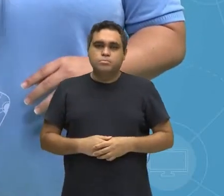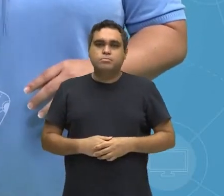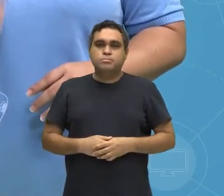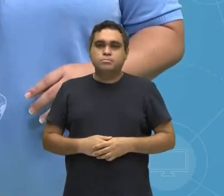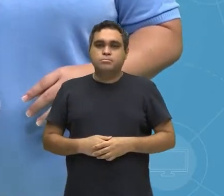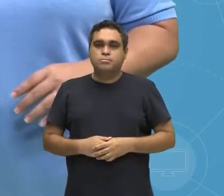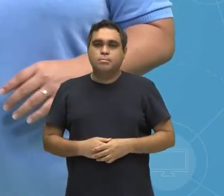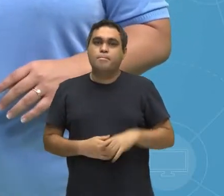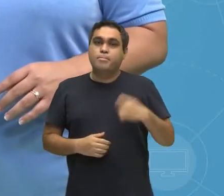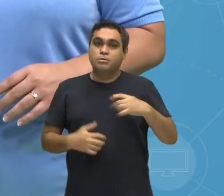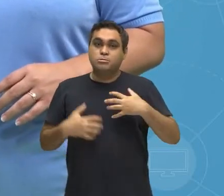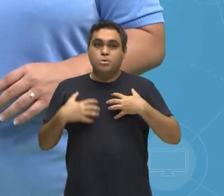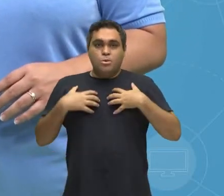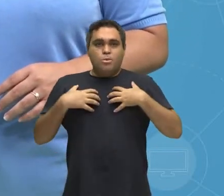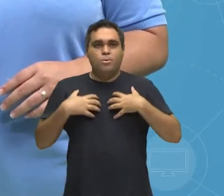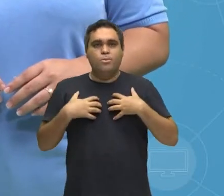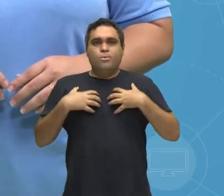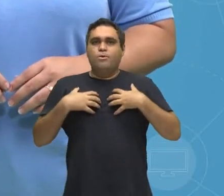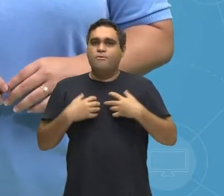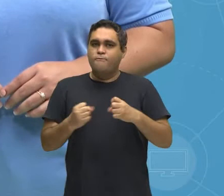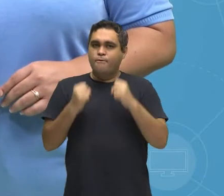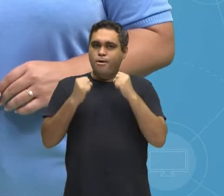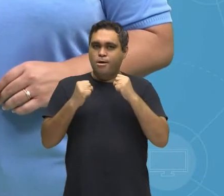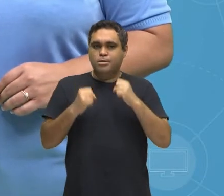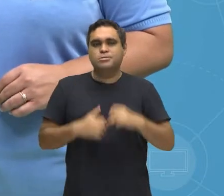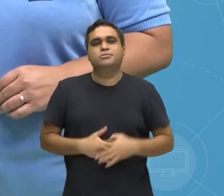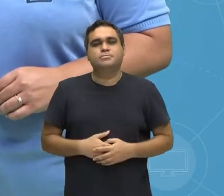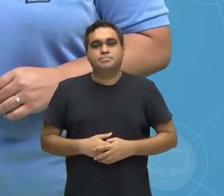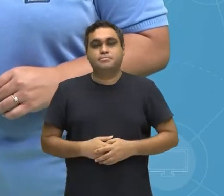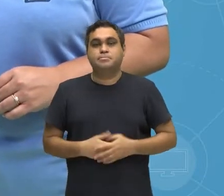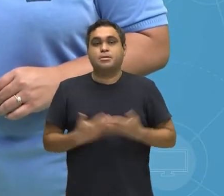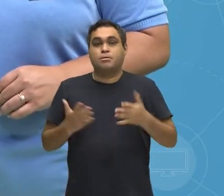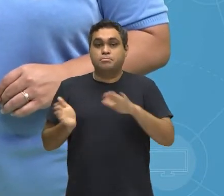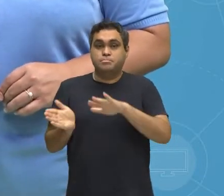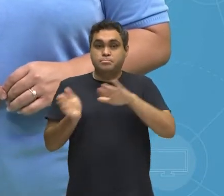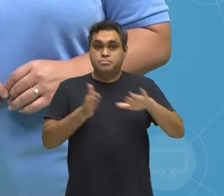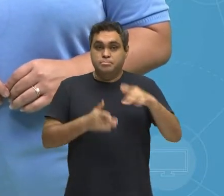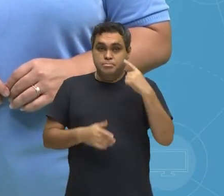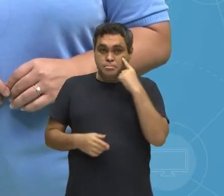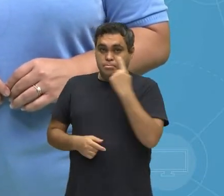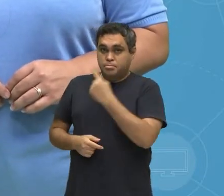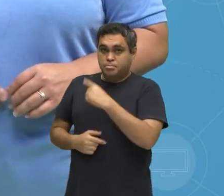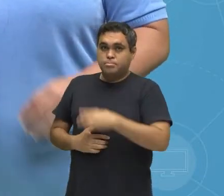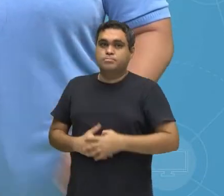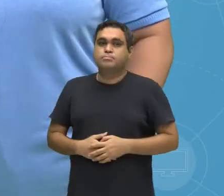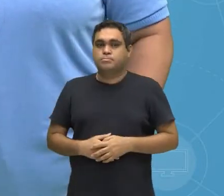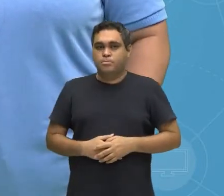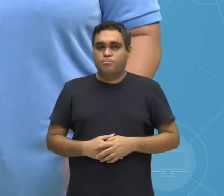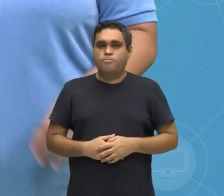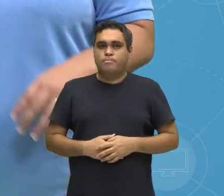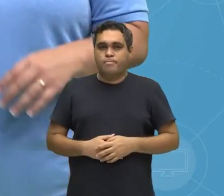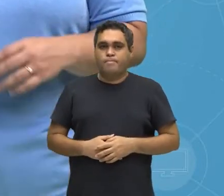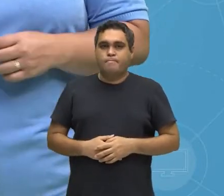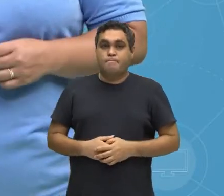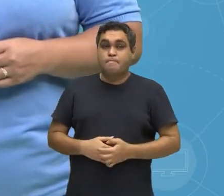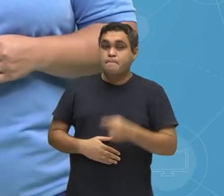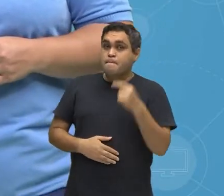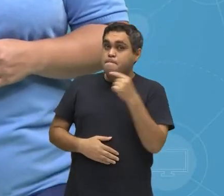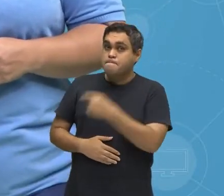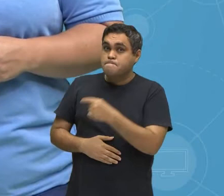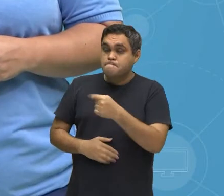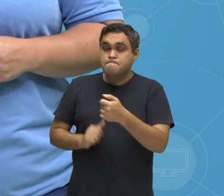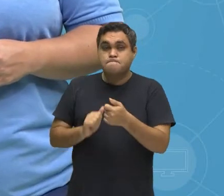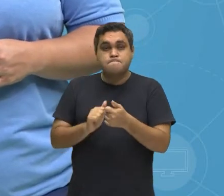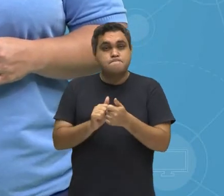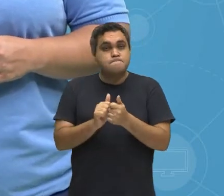que ter um pulmão aí reforçado. Prosseguindo, nós temos o roncran. Olha, esse esporte